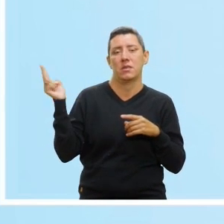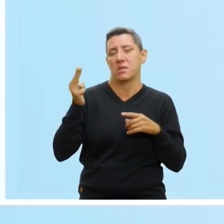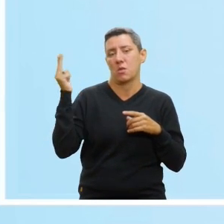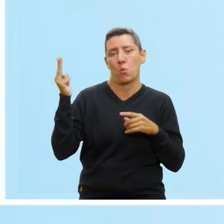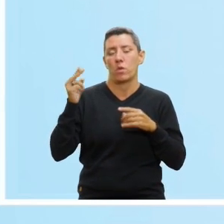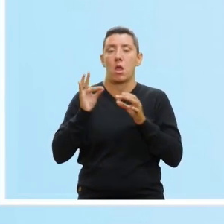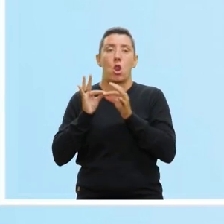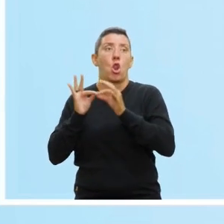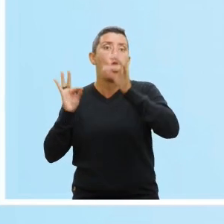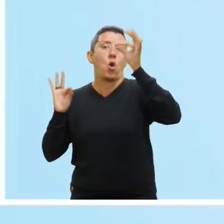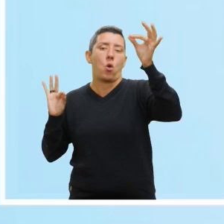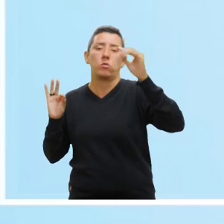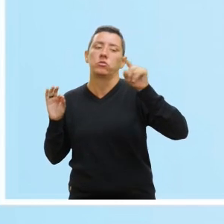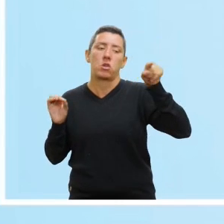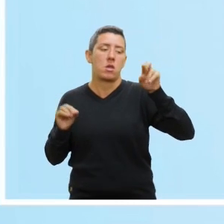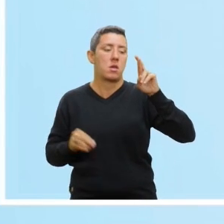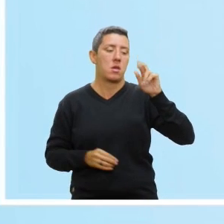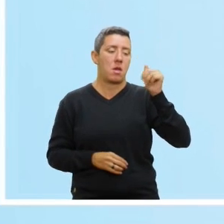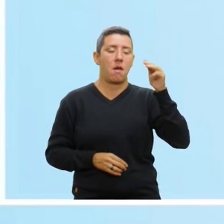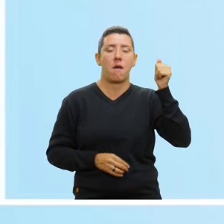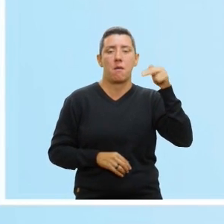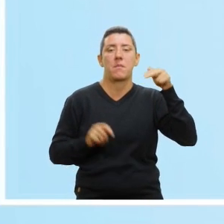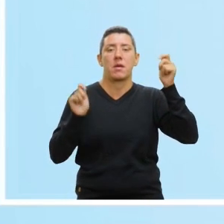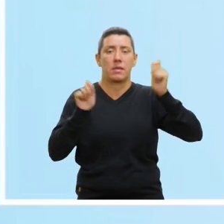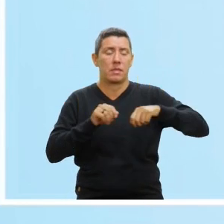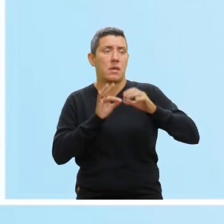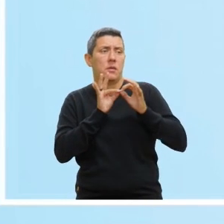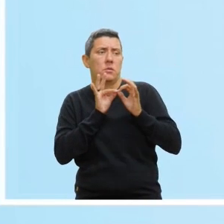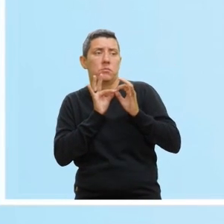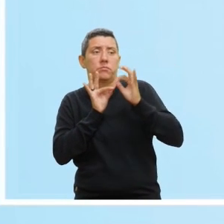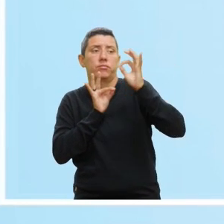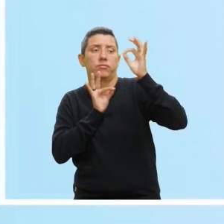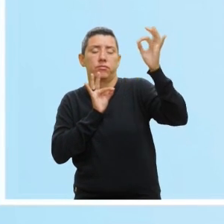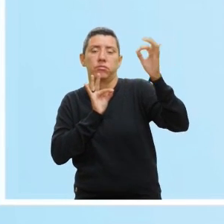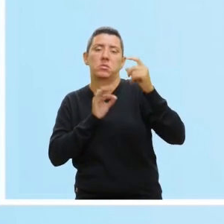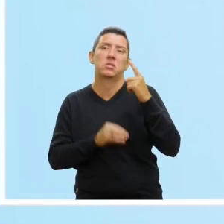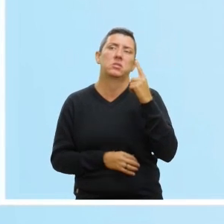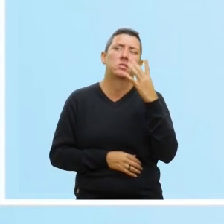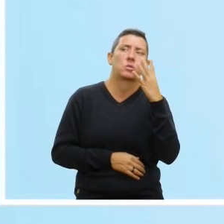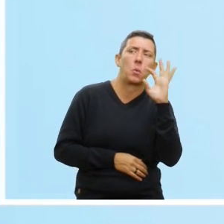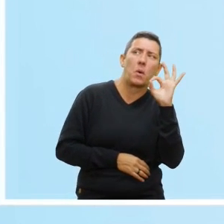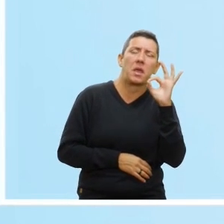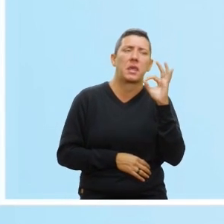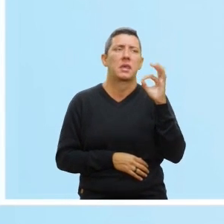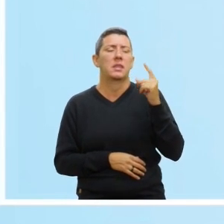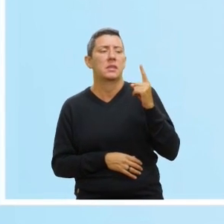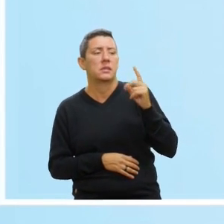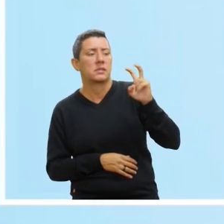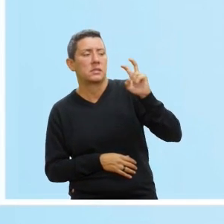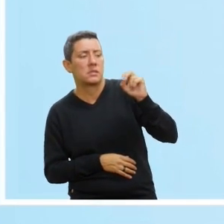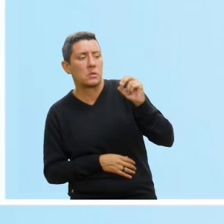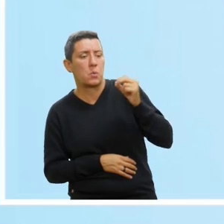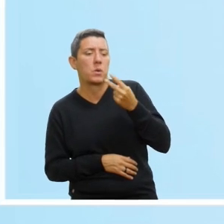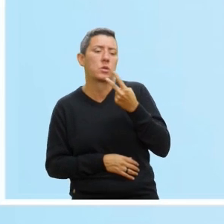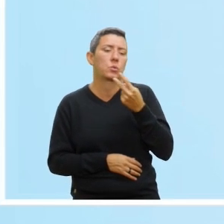Então, o Raman ele se faz necessário quando a gente tem umas distâncias 140, 150, 200, 250